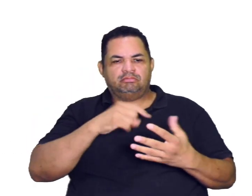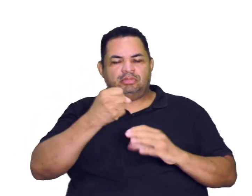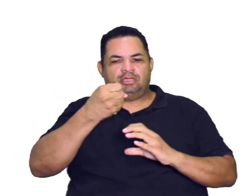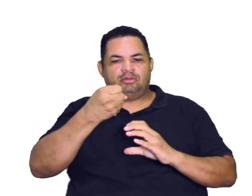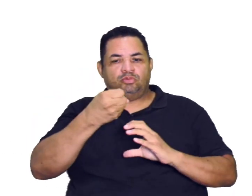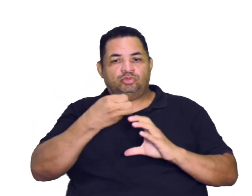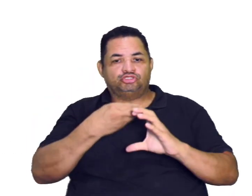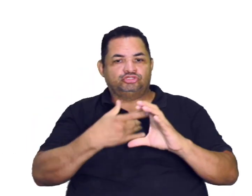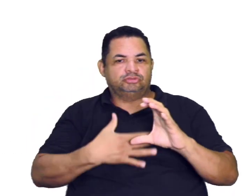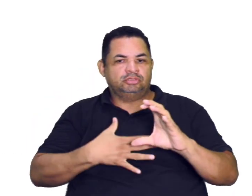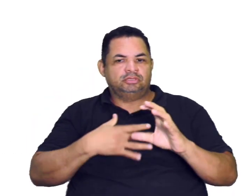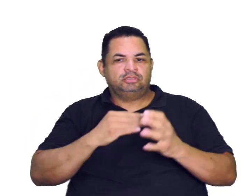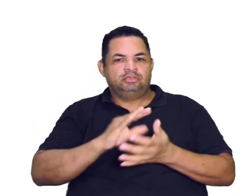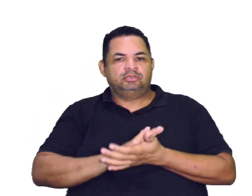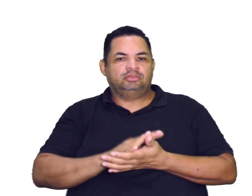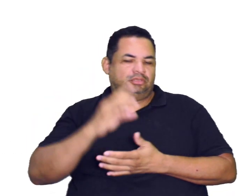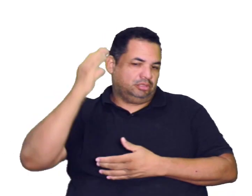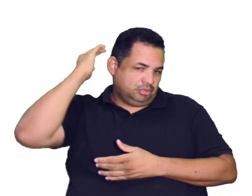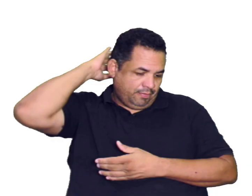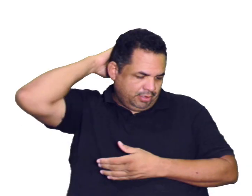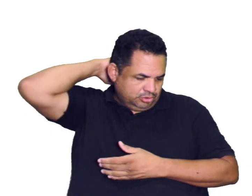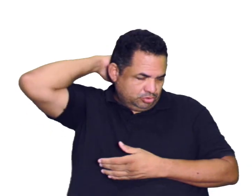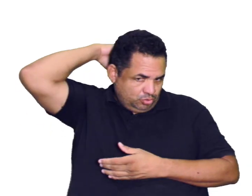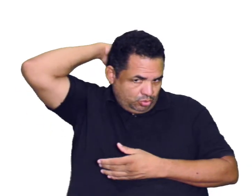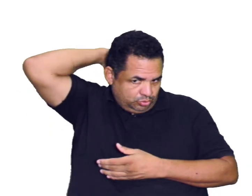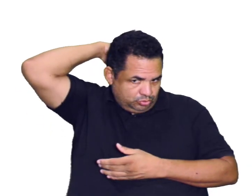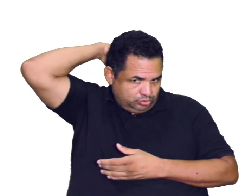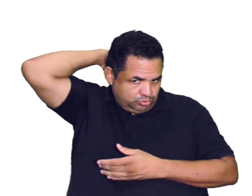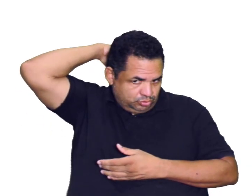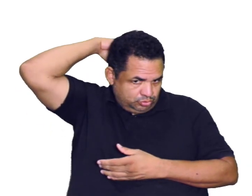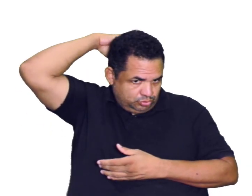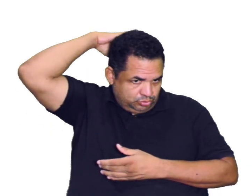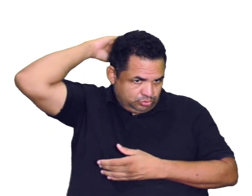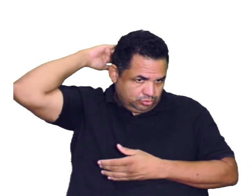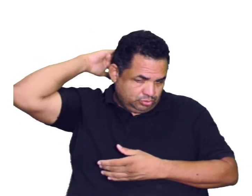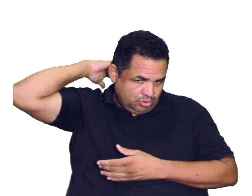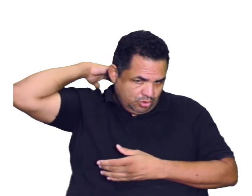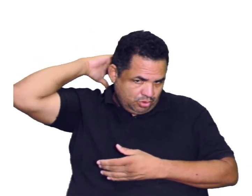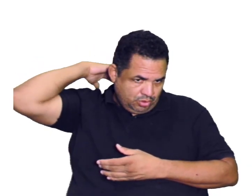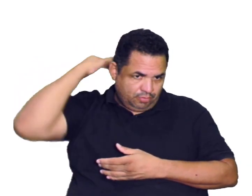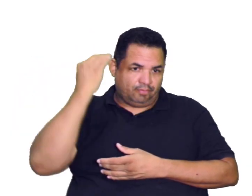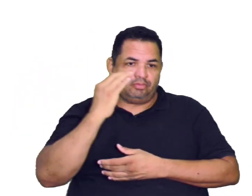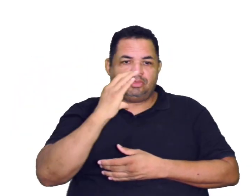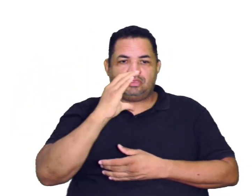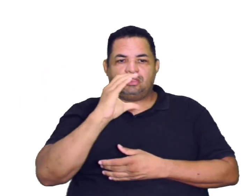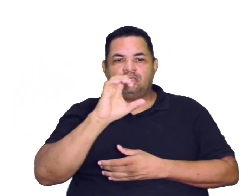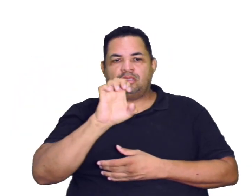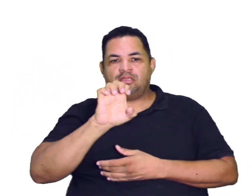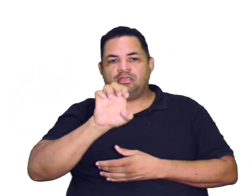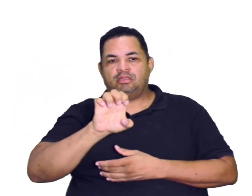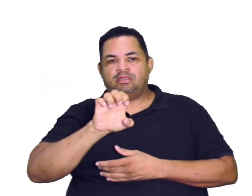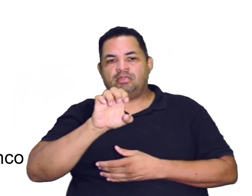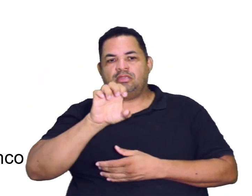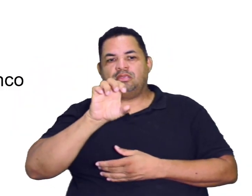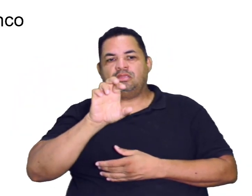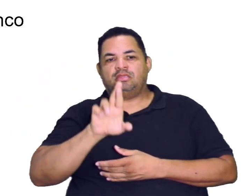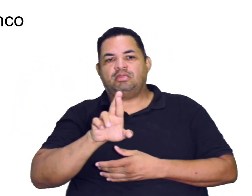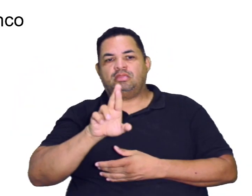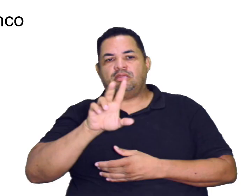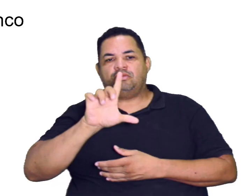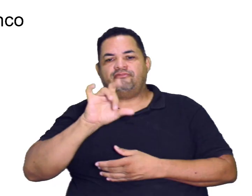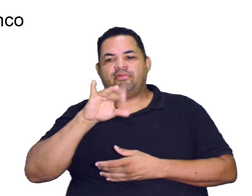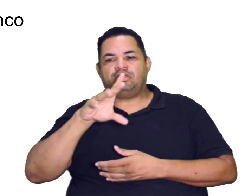nota aí. A gente tem na região do pescoço, né, a coluna cervical, né, que compõe aí da nossa